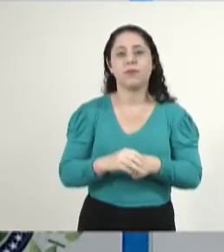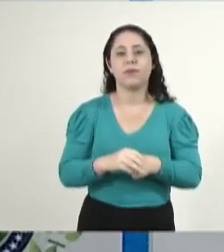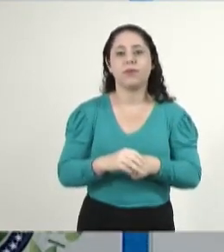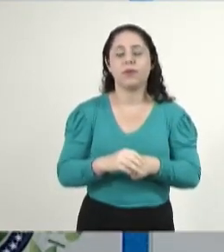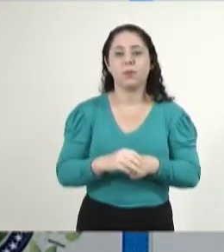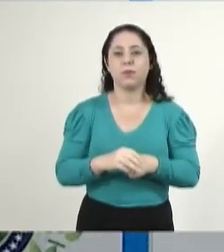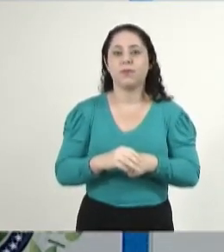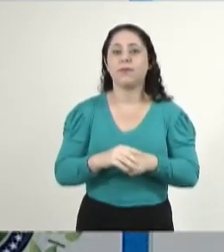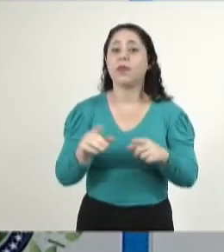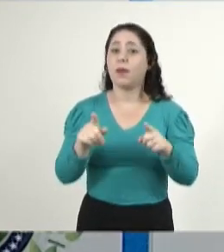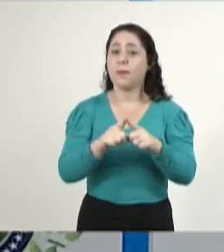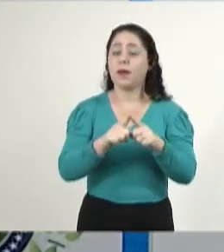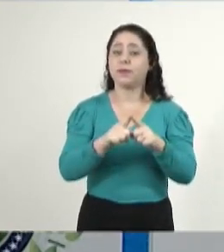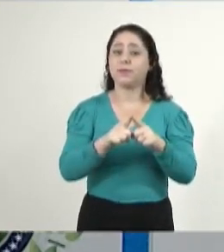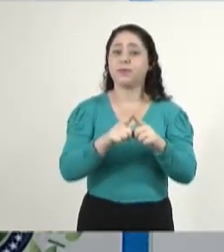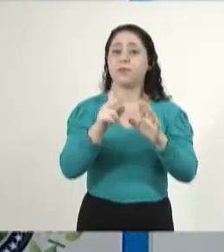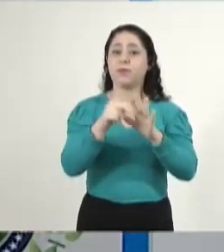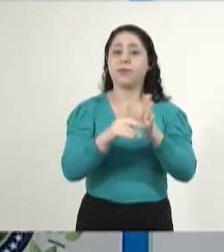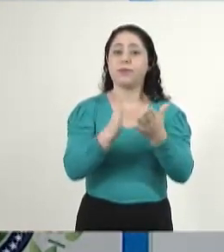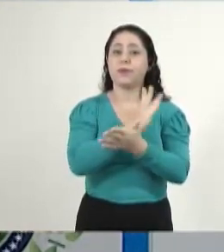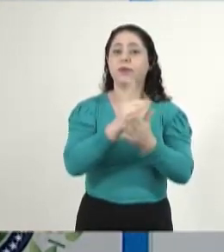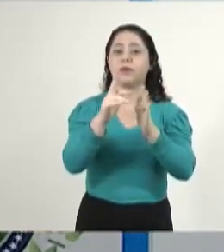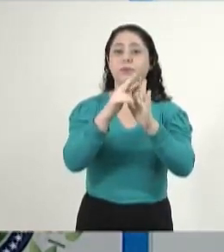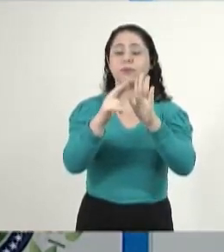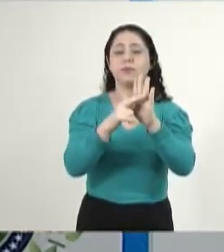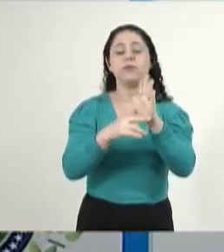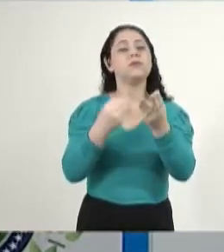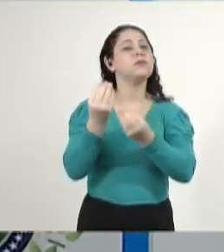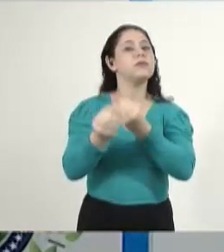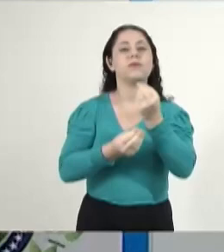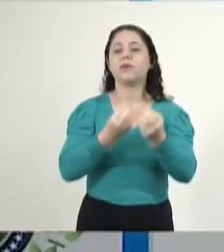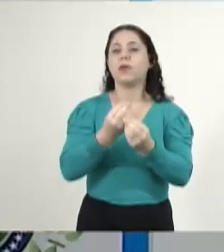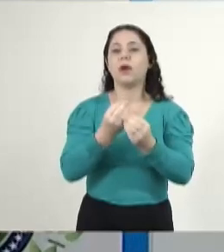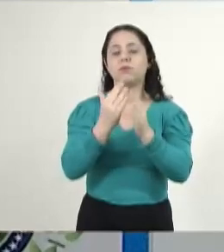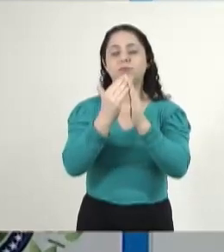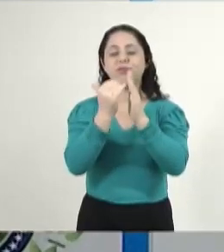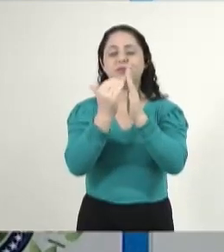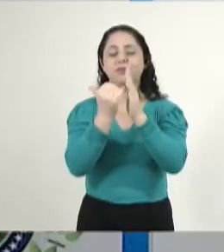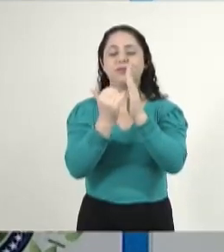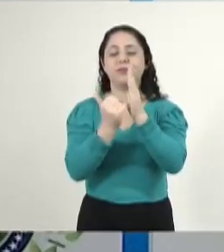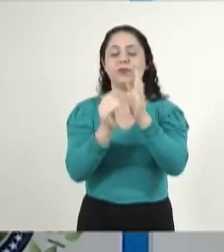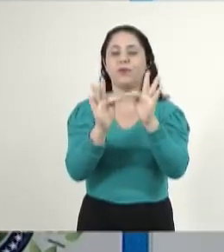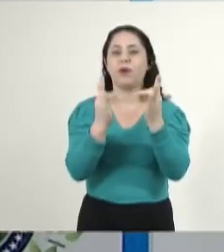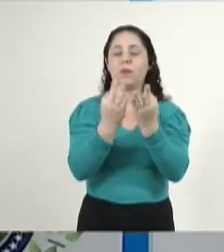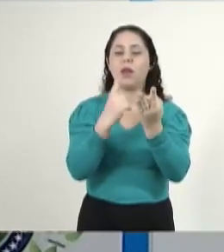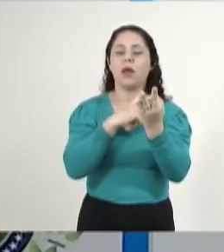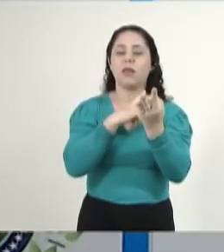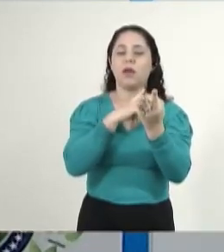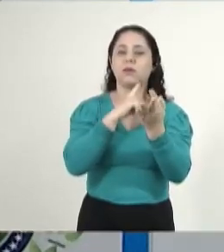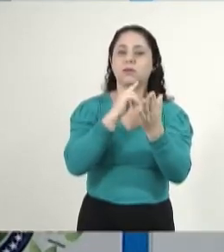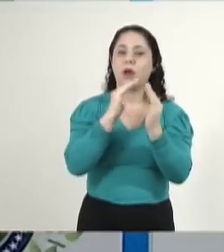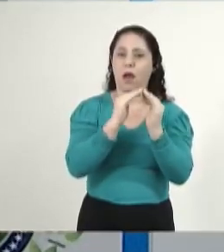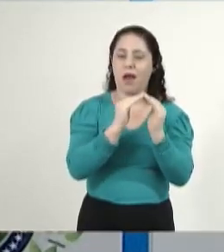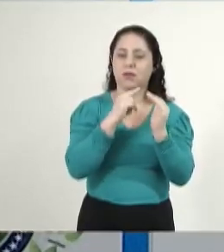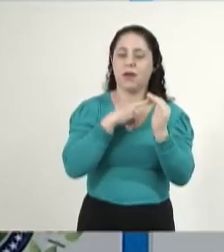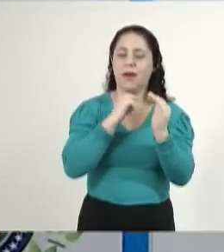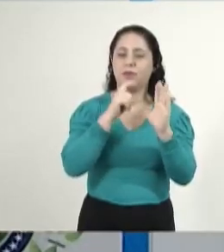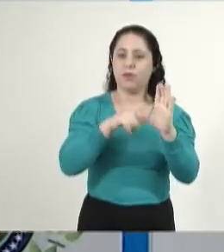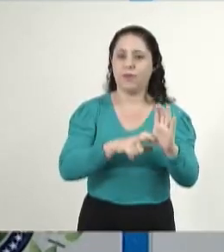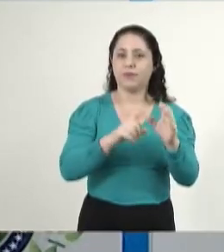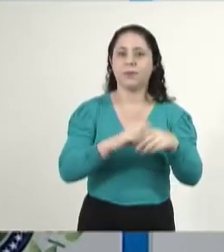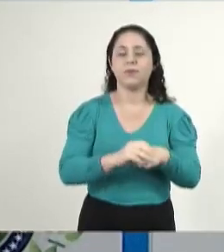a partir desses programas, alguns critérios, como que vai funcionar esse desconto para as famílias que são beneficiadas por esses programas. No caso